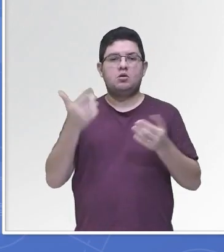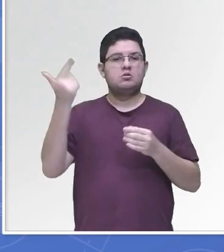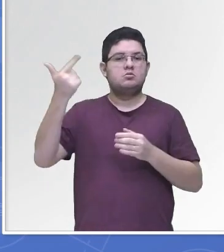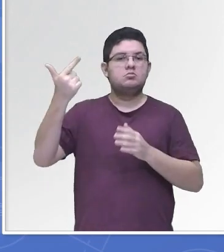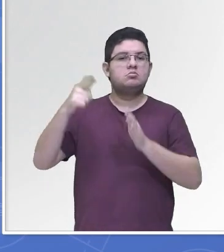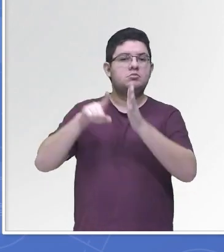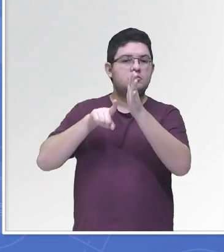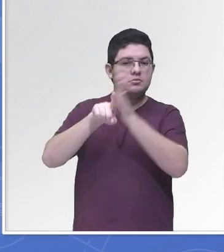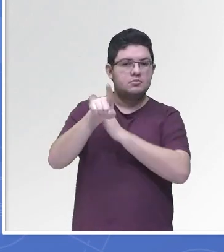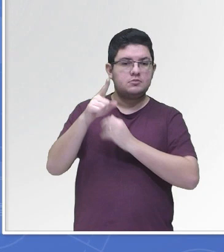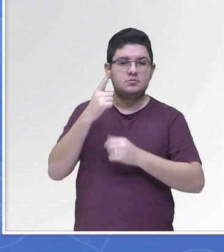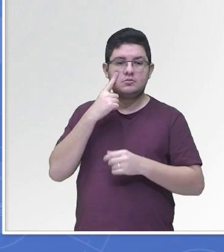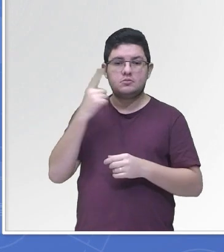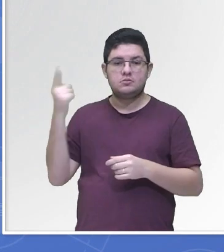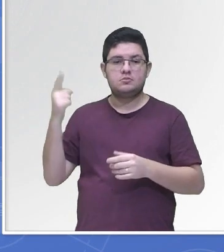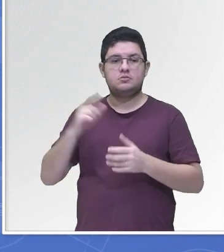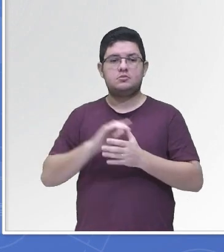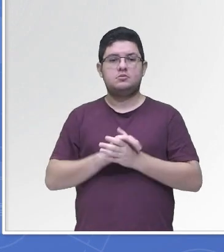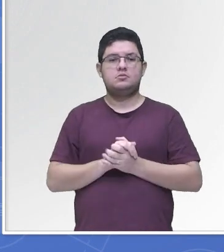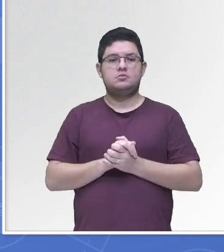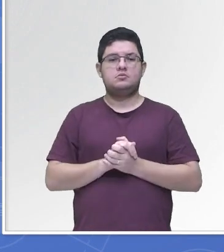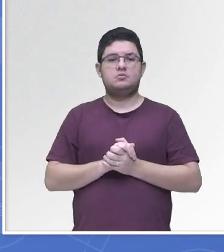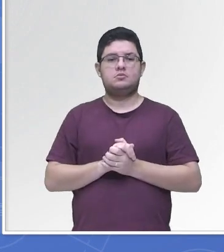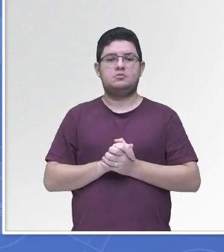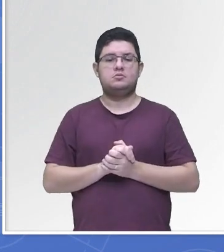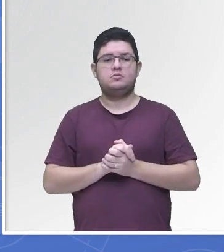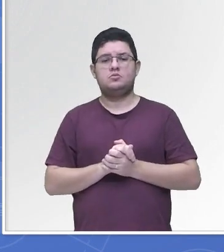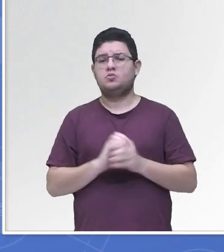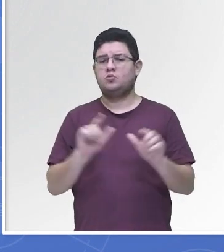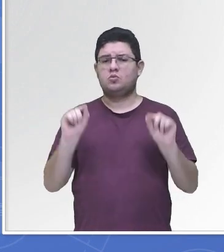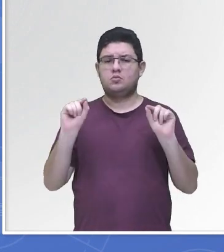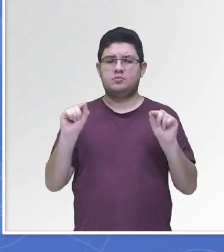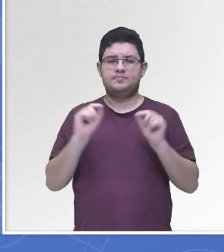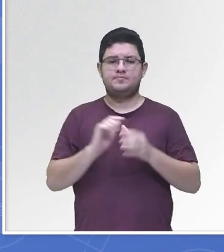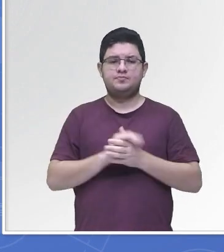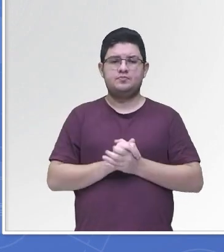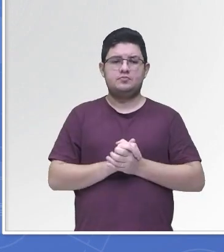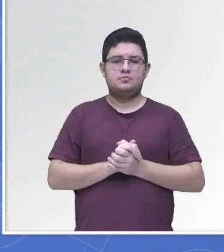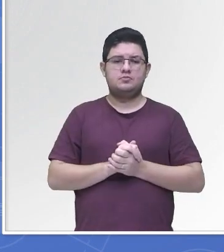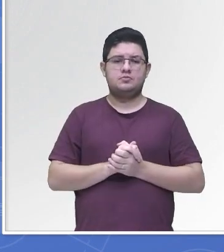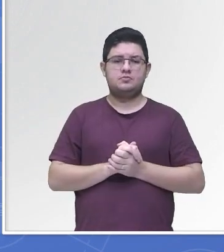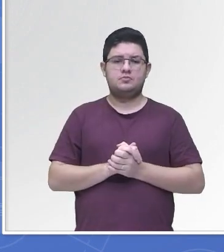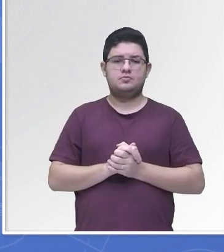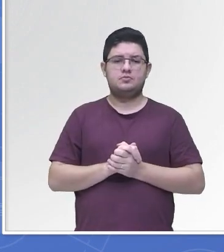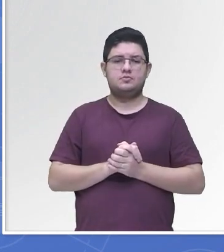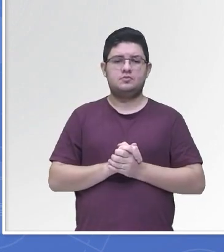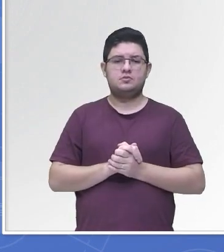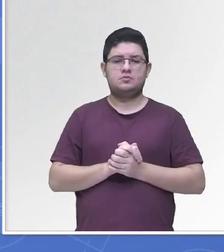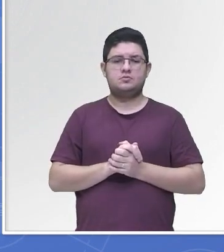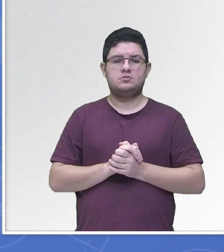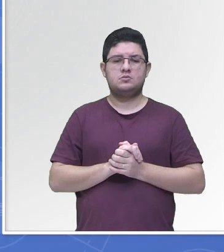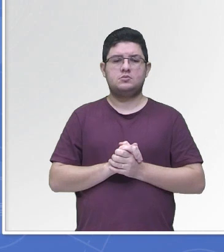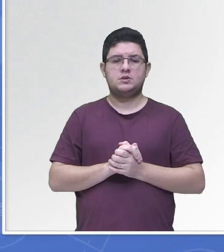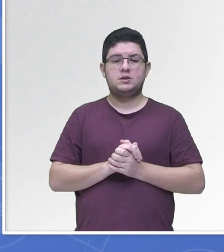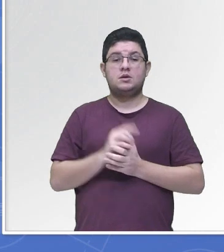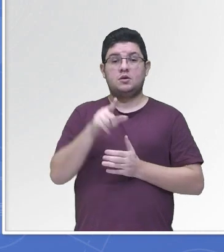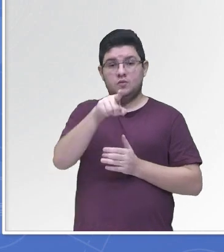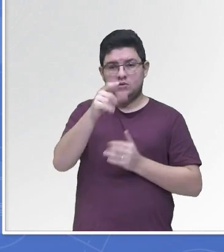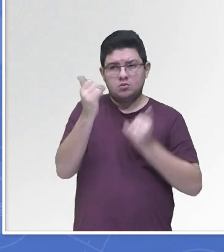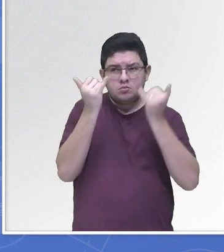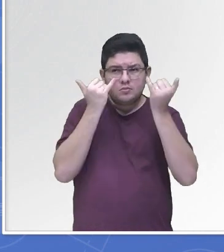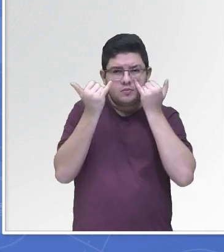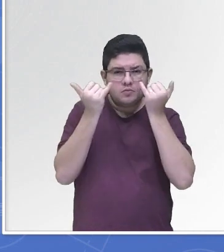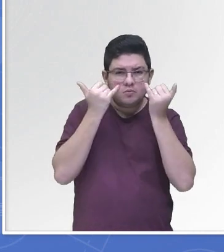então? A segunda questão dizia o seguinte, você procura se informar sobre as notícias